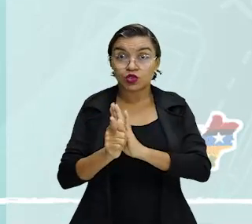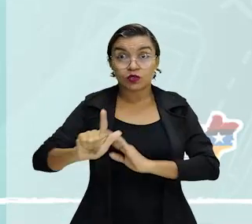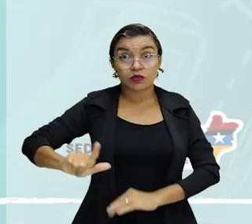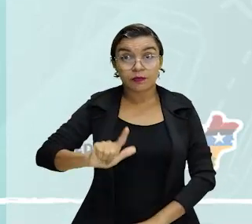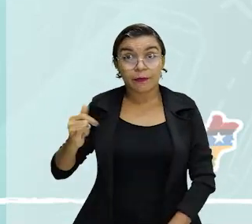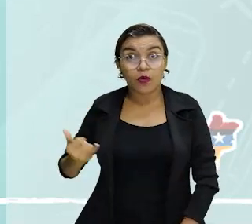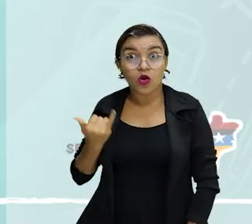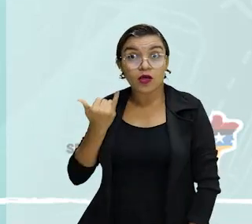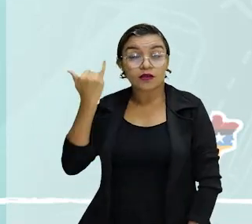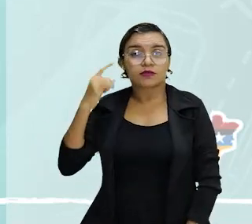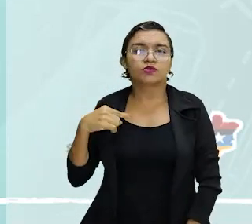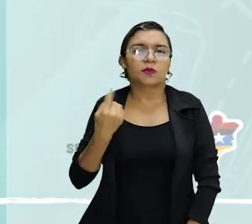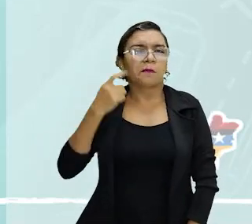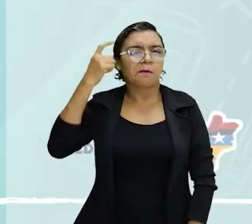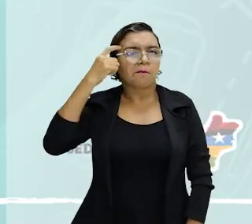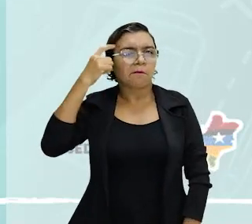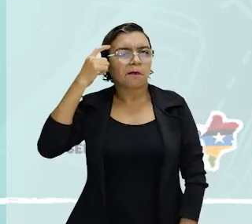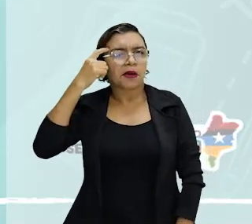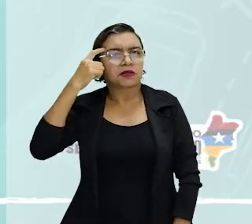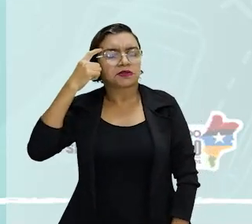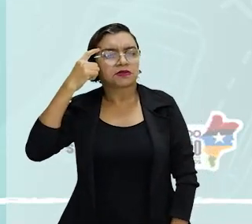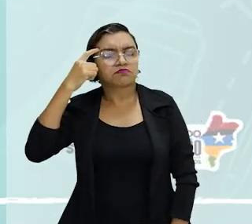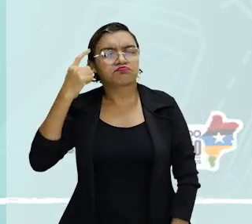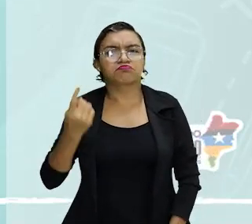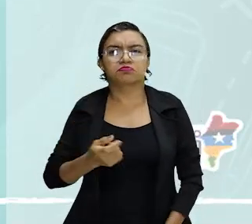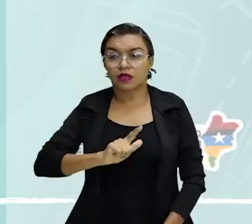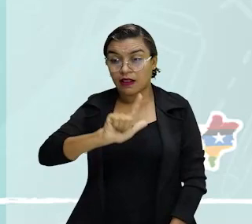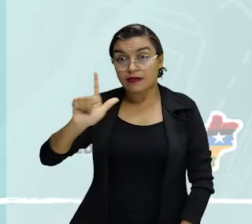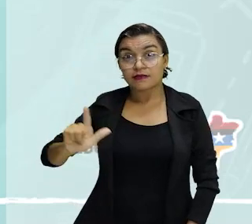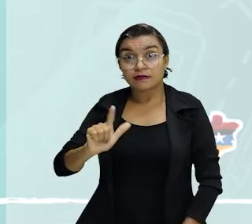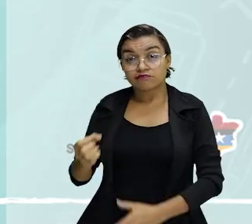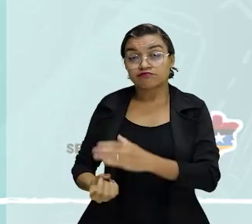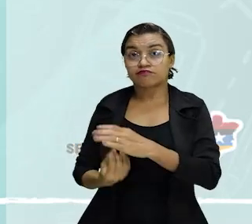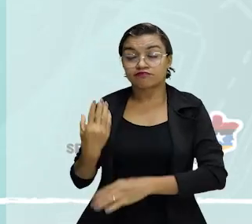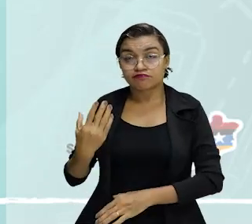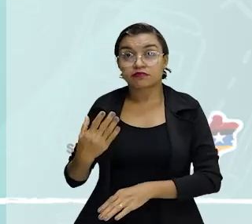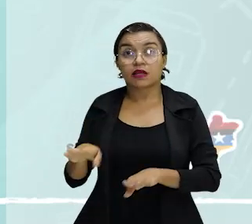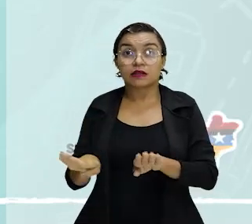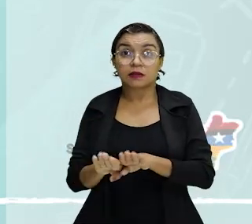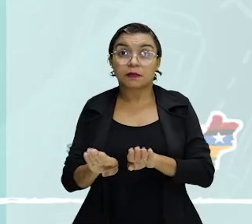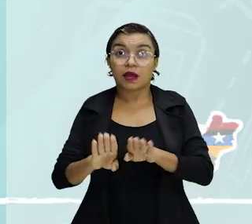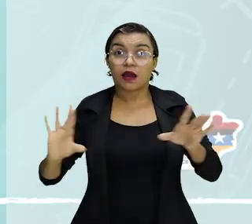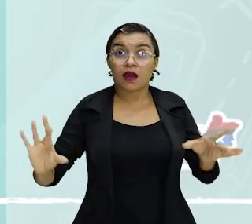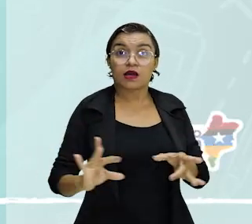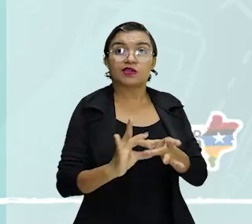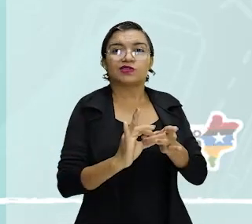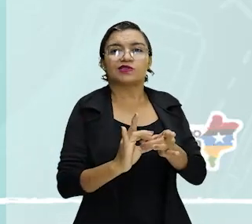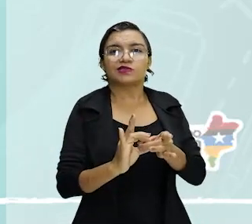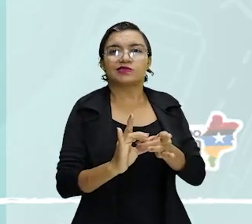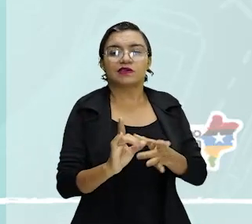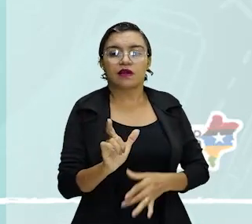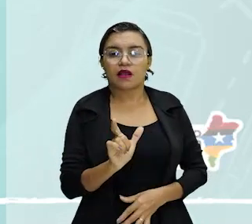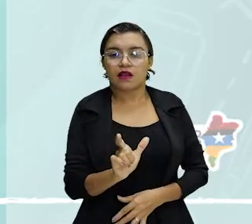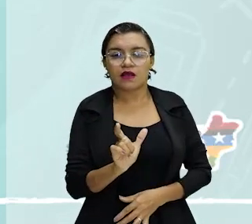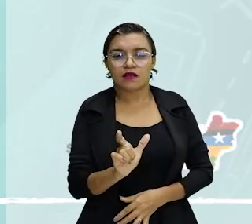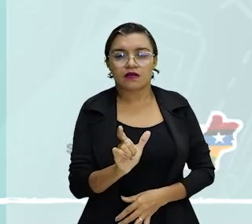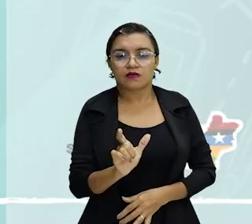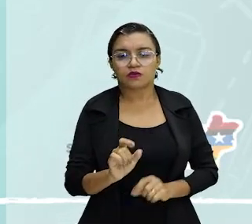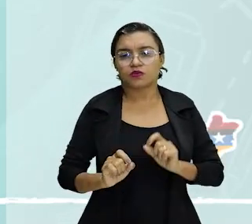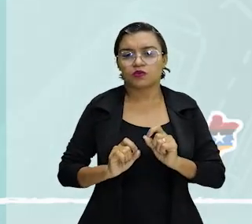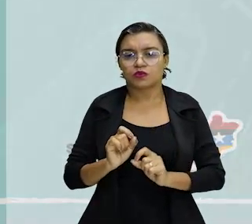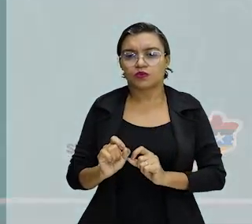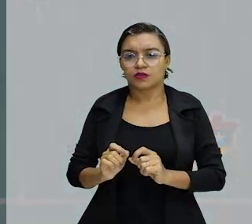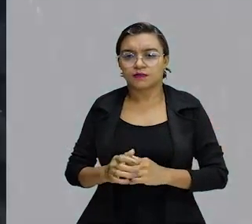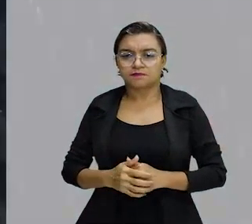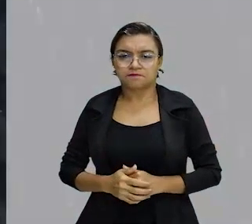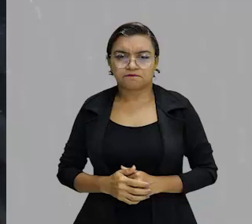literário, quando nós pensamos em produções da literatura, e ele é comumente associado com o termo play. Aí você deve estar